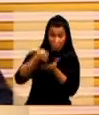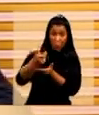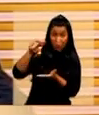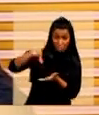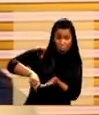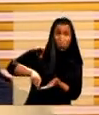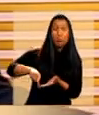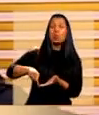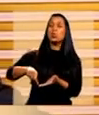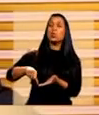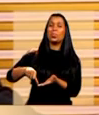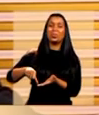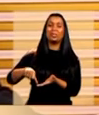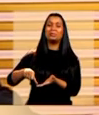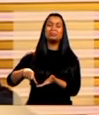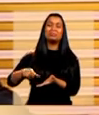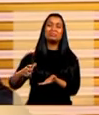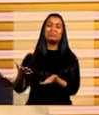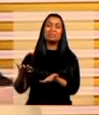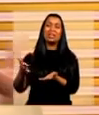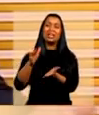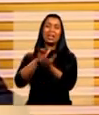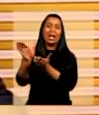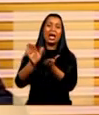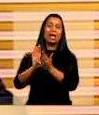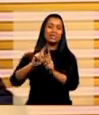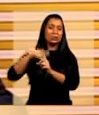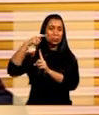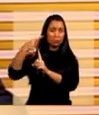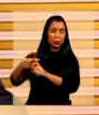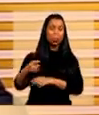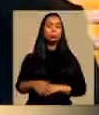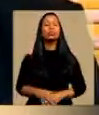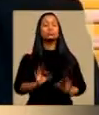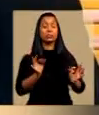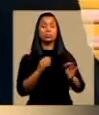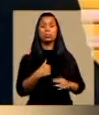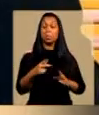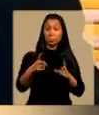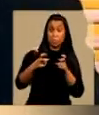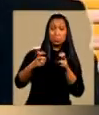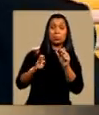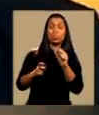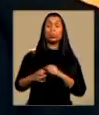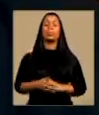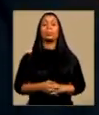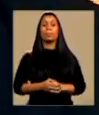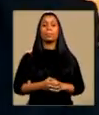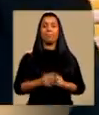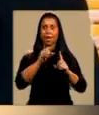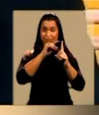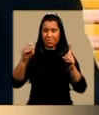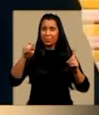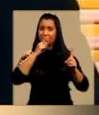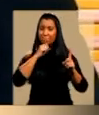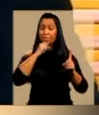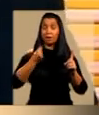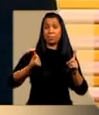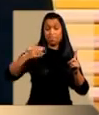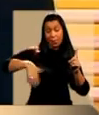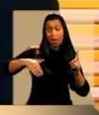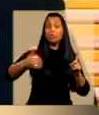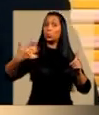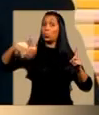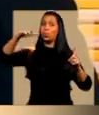né? Compra produtos de má qualidade e acaba gastando o dobro, né? Exato, eu vejo assim, é aquela velha frase, né? O barato